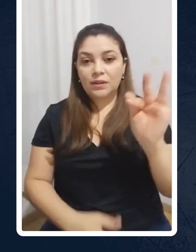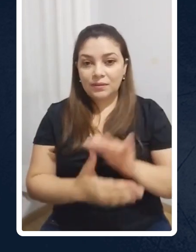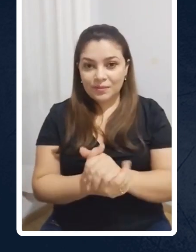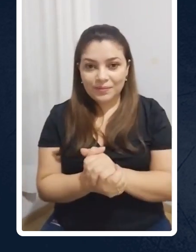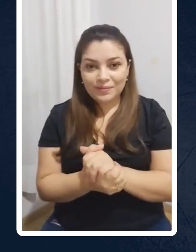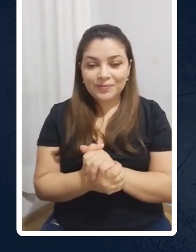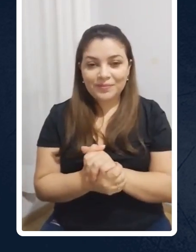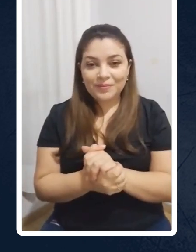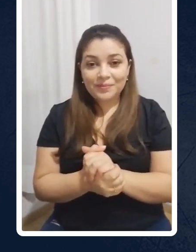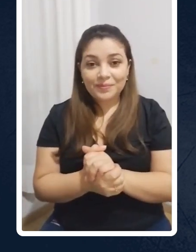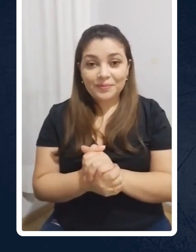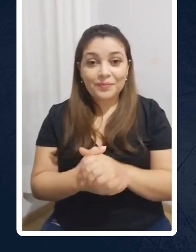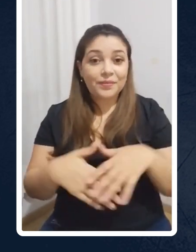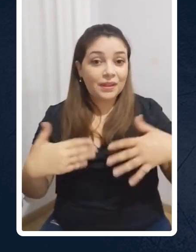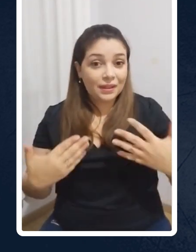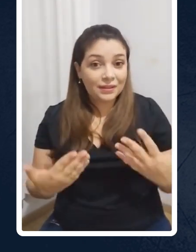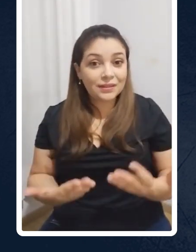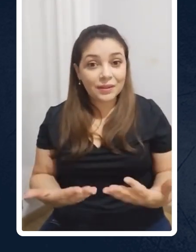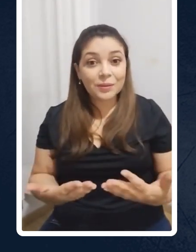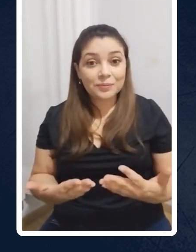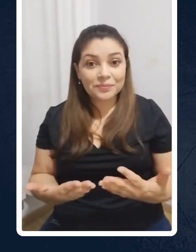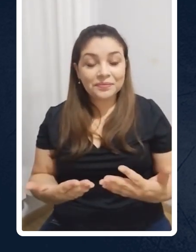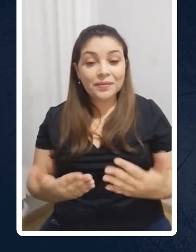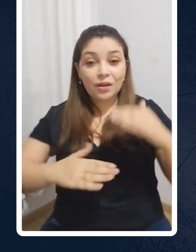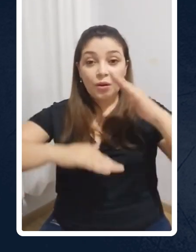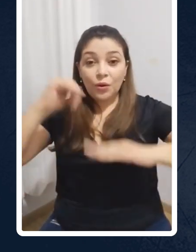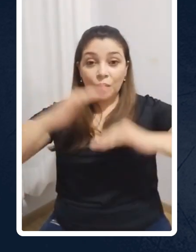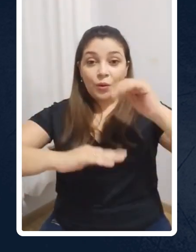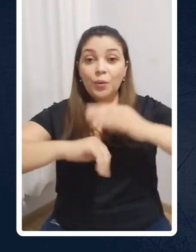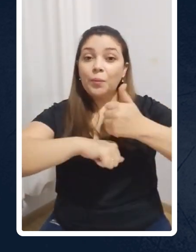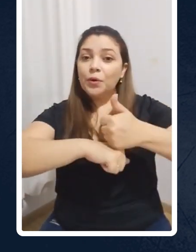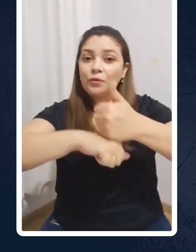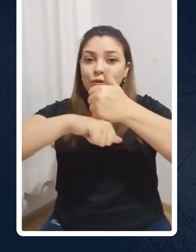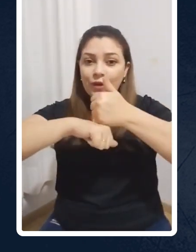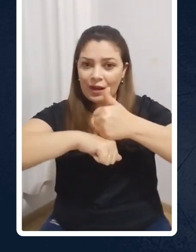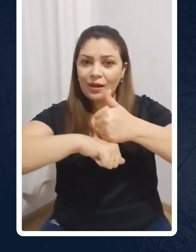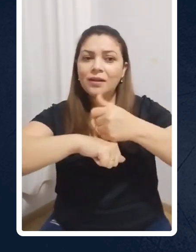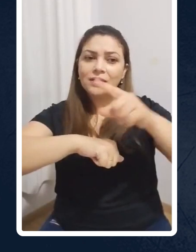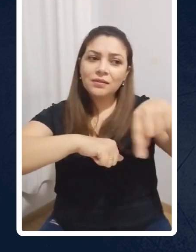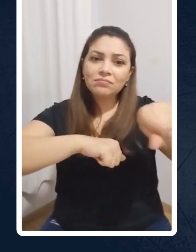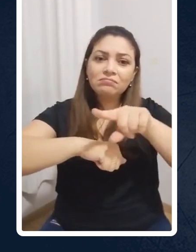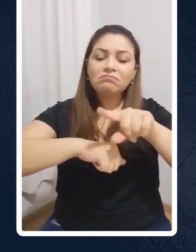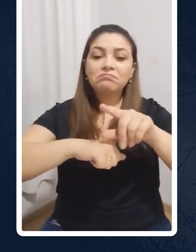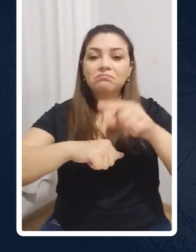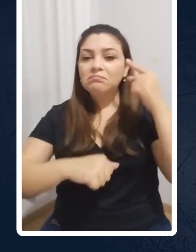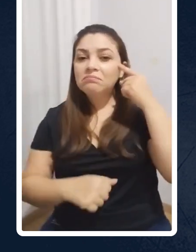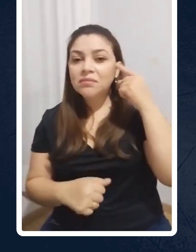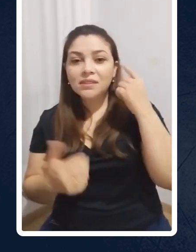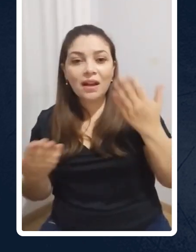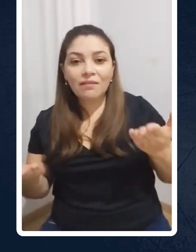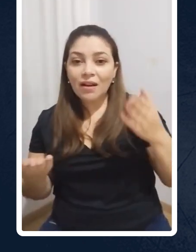Aqueles profissionais que estão me vendo pode imaginar que era um cliente, ou um paciente, ou um aluno. É tudo isso.